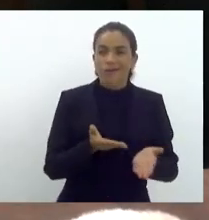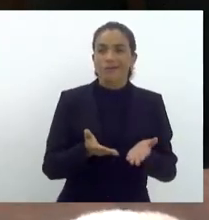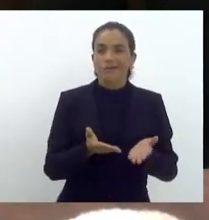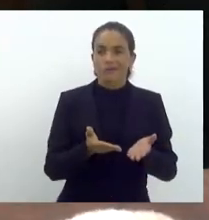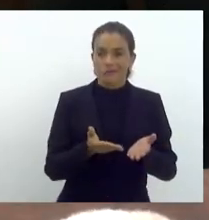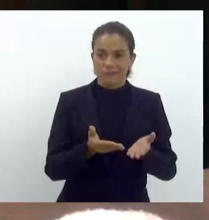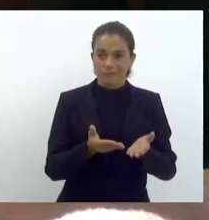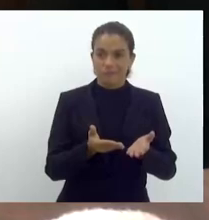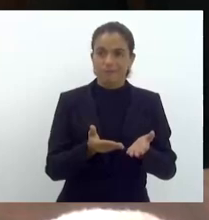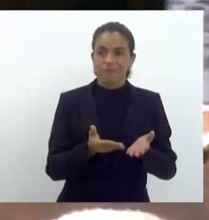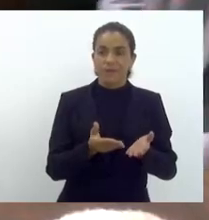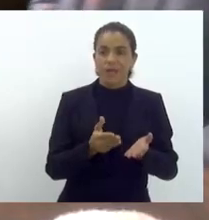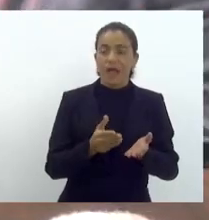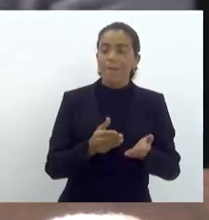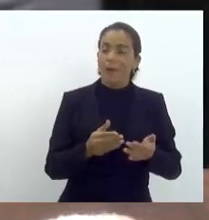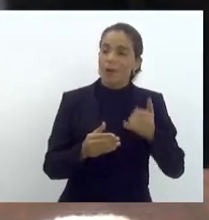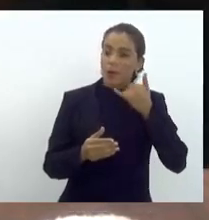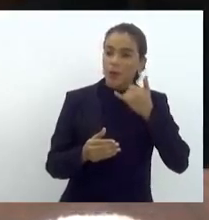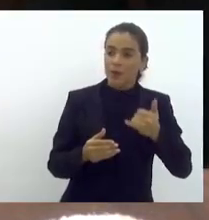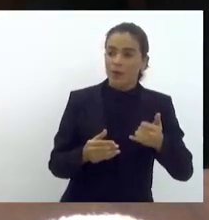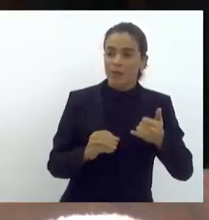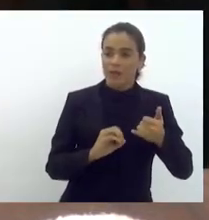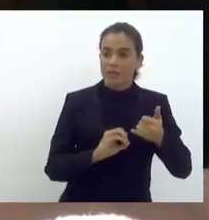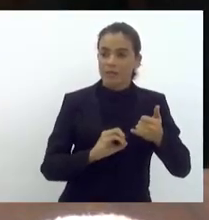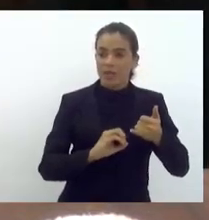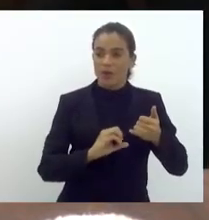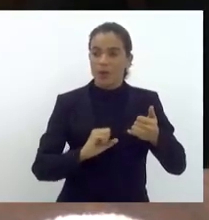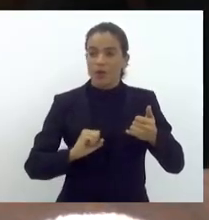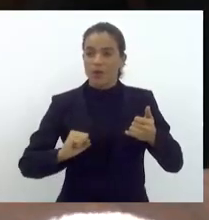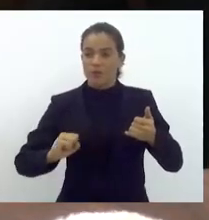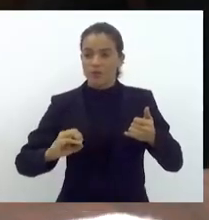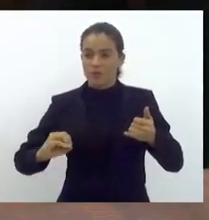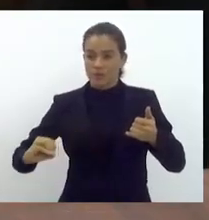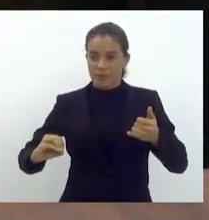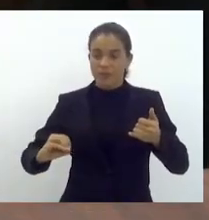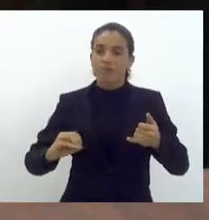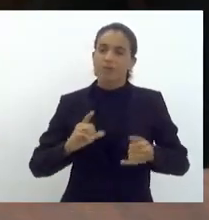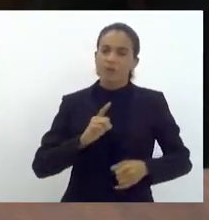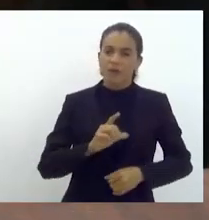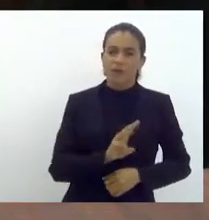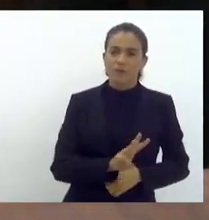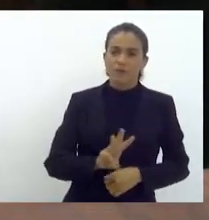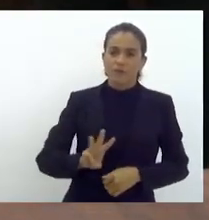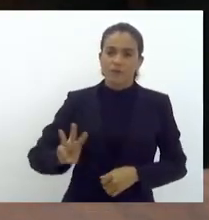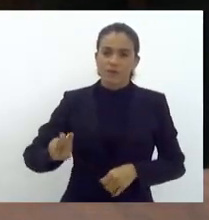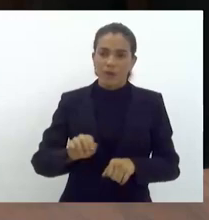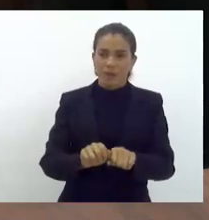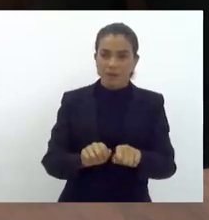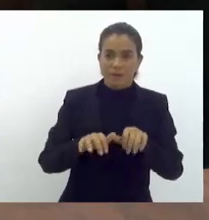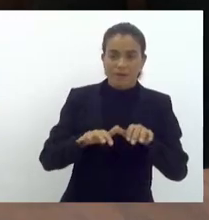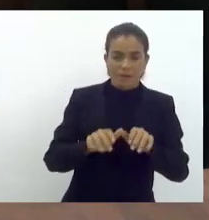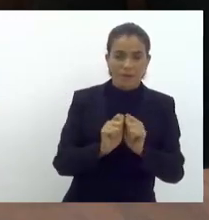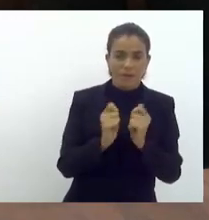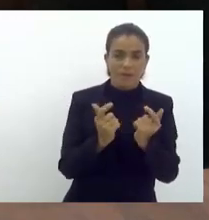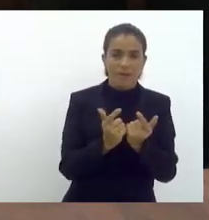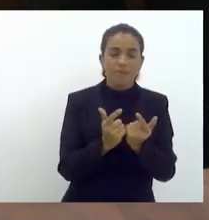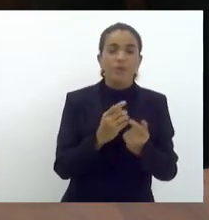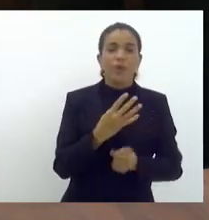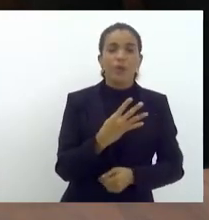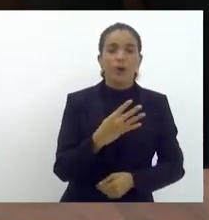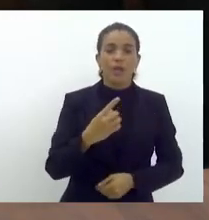pela linha 0800 que não é coisa menor inclusive tá no site da Assembleia Legislativa